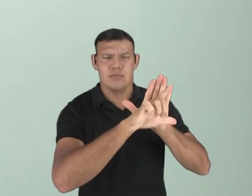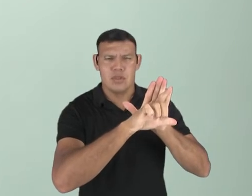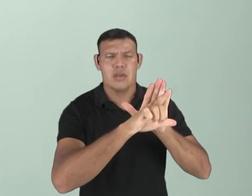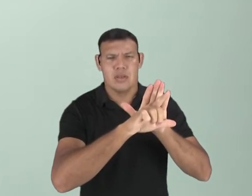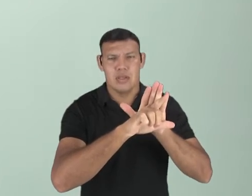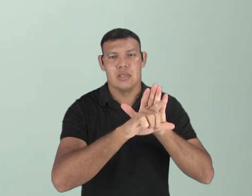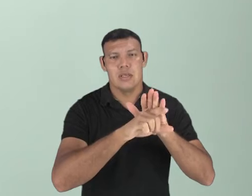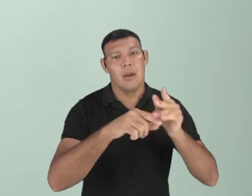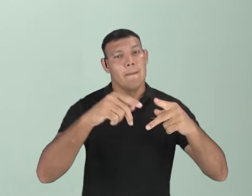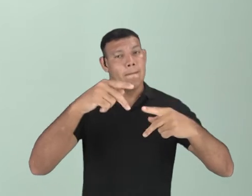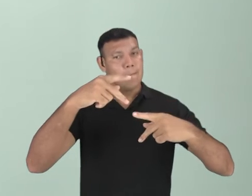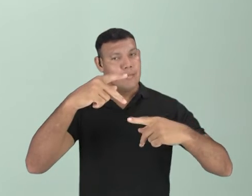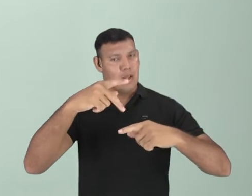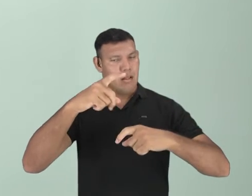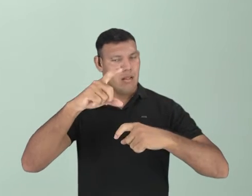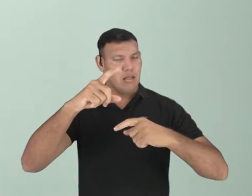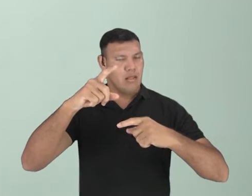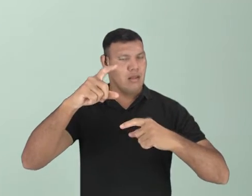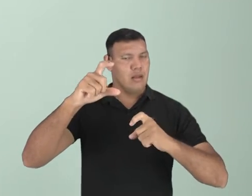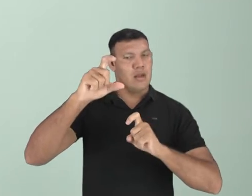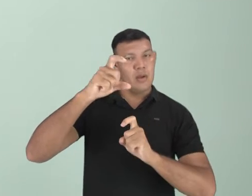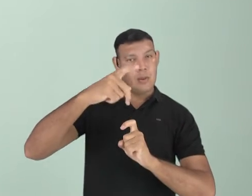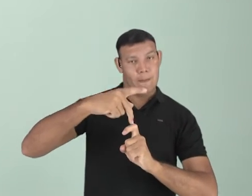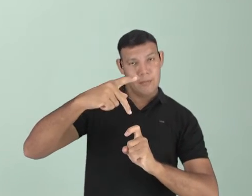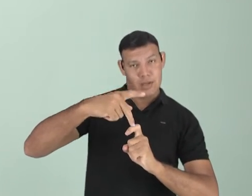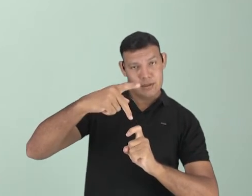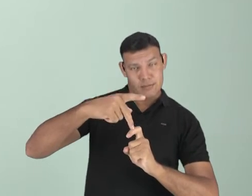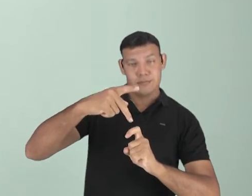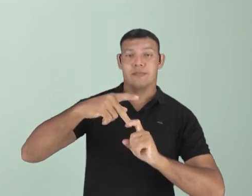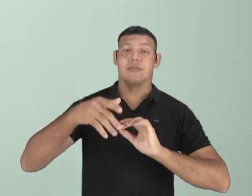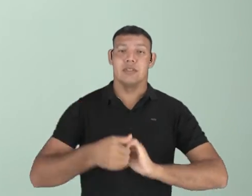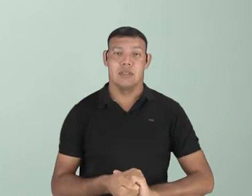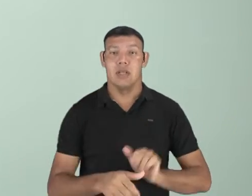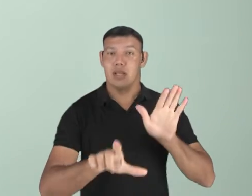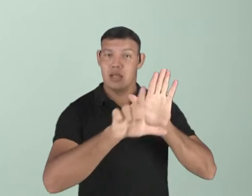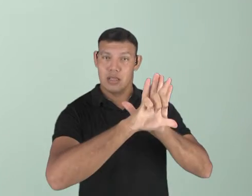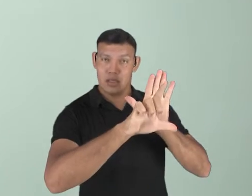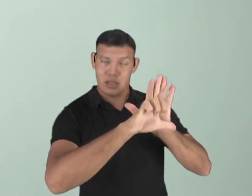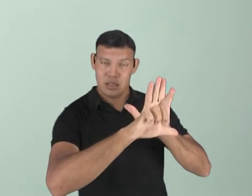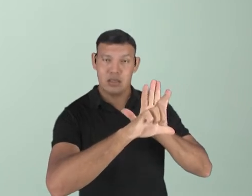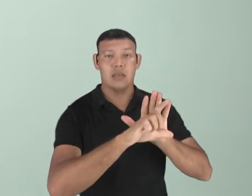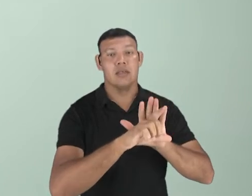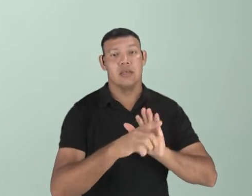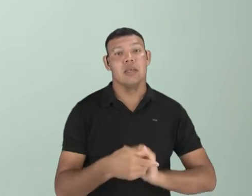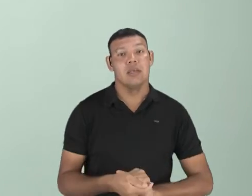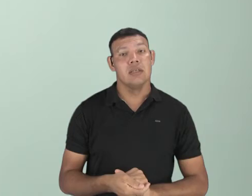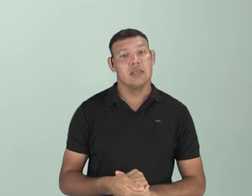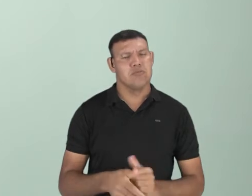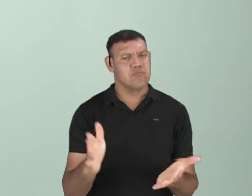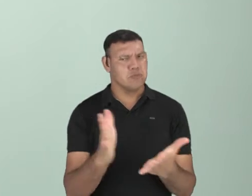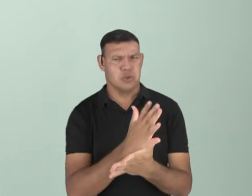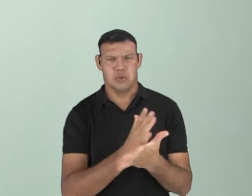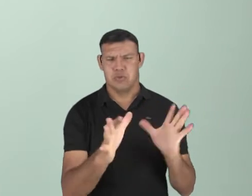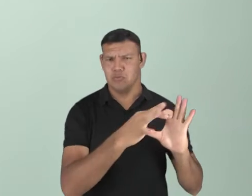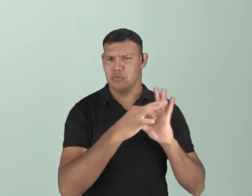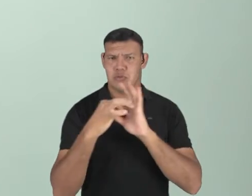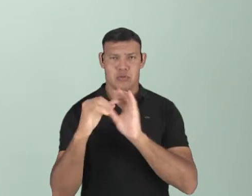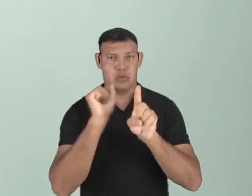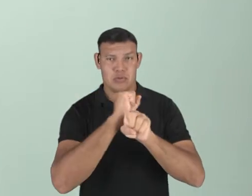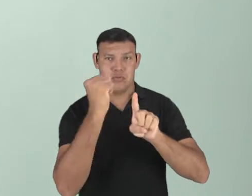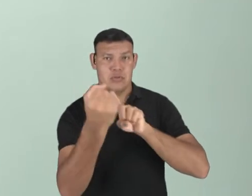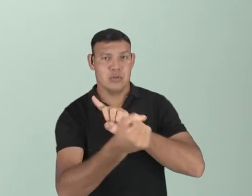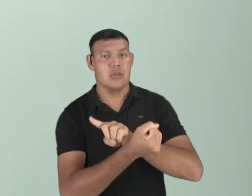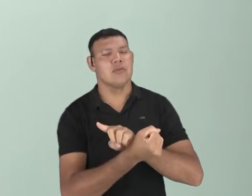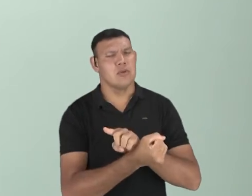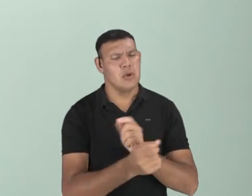um parâmetro, um divisor de águas. As leis, elas determinam em todo e qualquer contexto social o